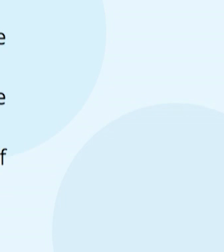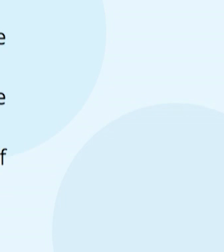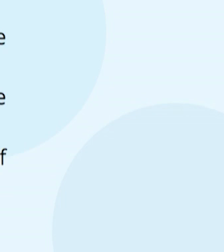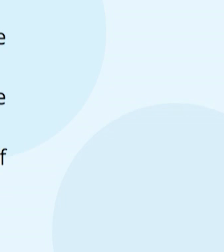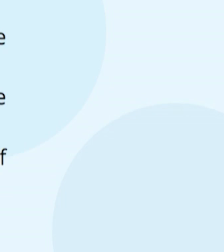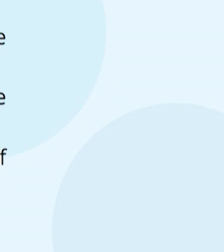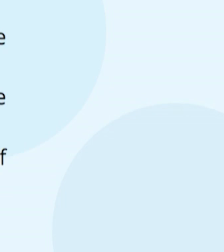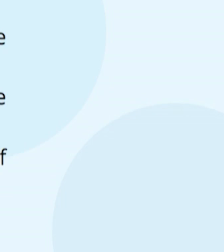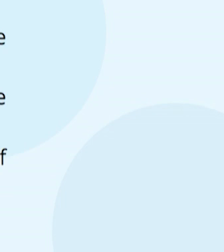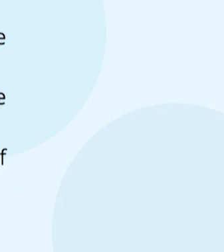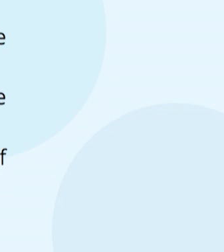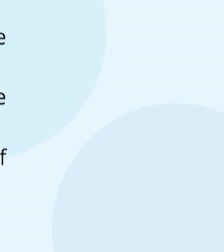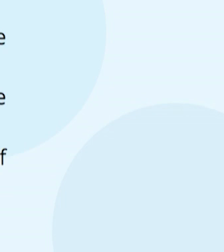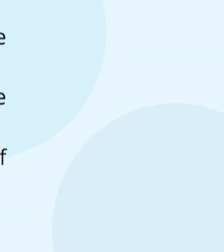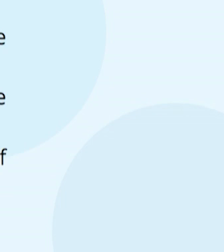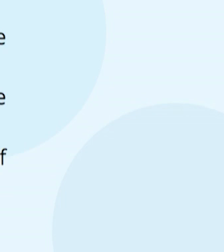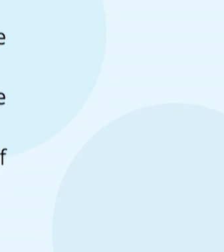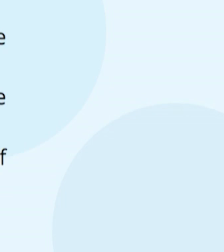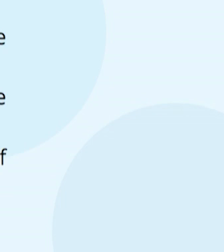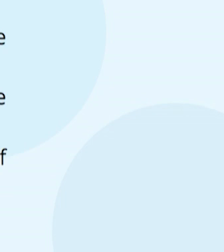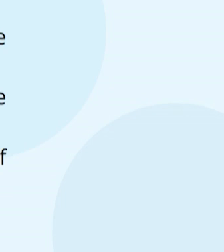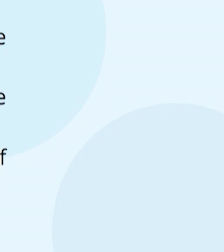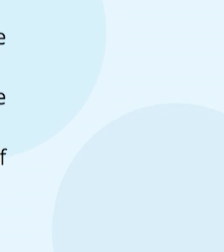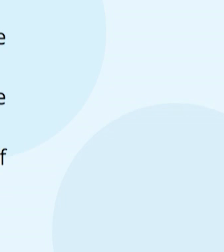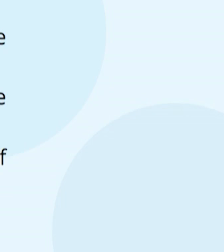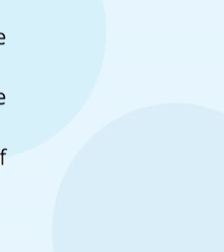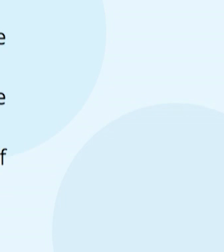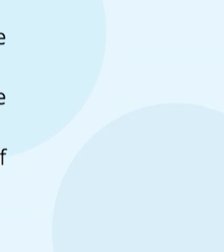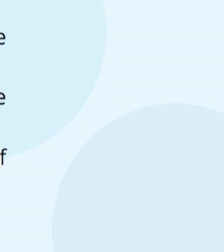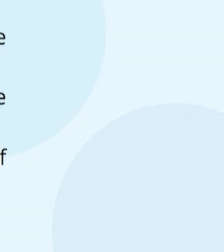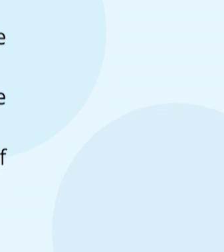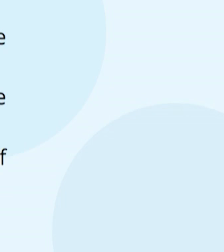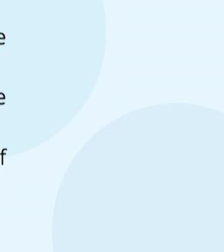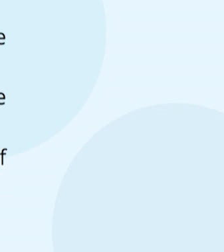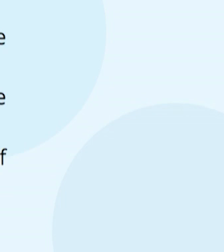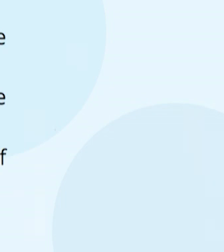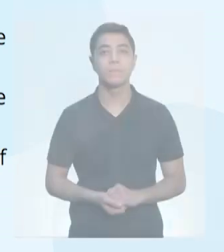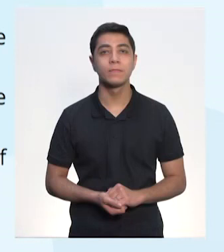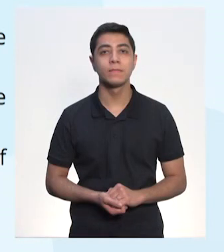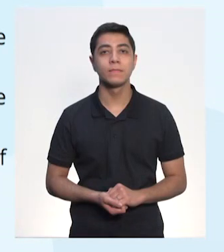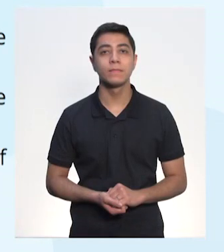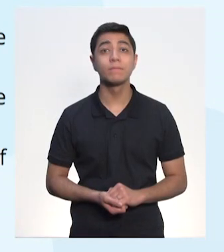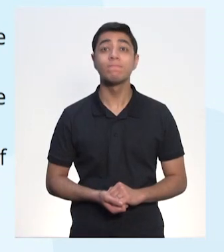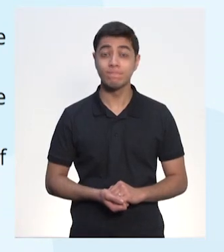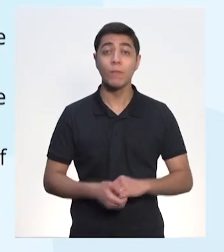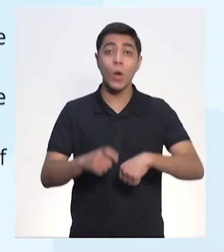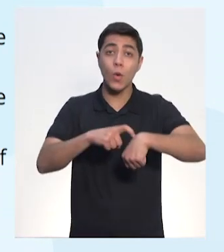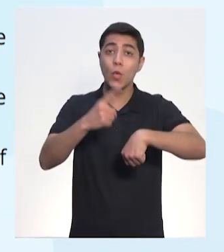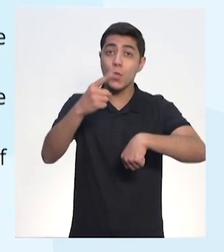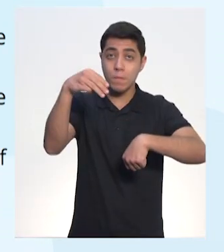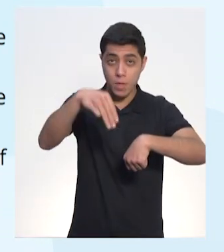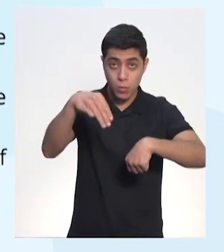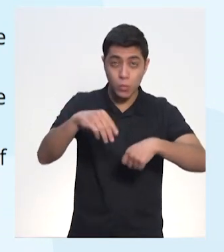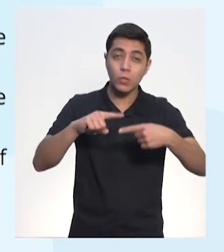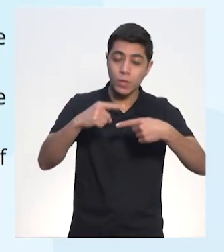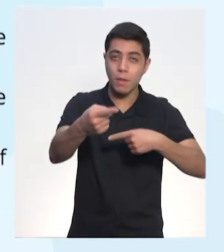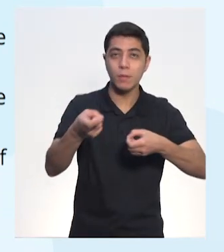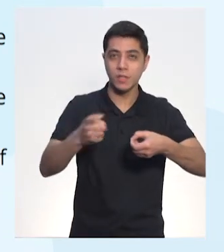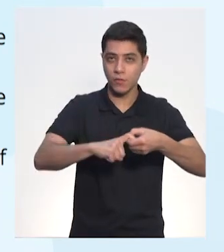nail on the opposite side. Então, vocês já tiveram aí um tempinho que eu fiz a leitura, vocês têm agora 1 minuto e meio e a gente volta já já.